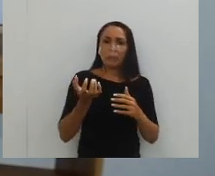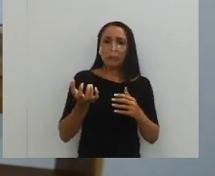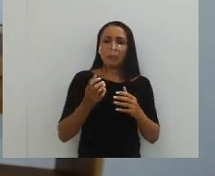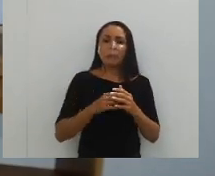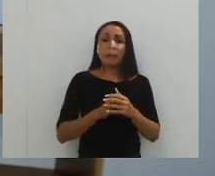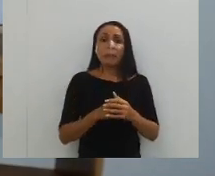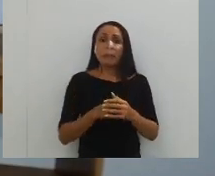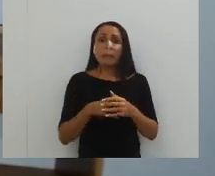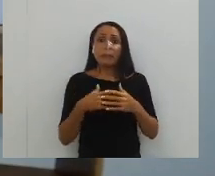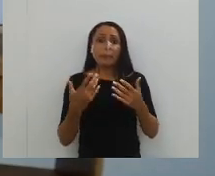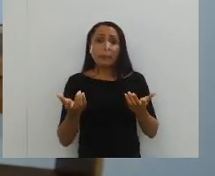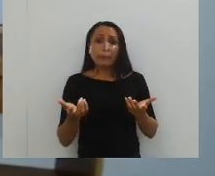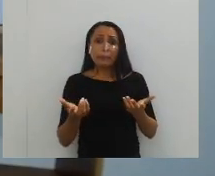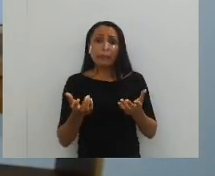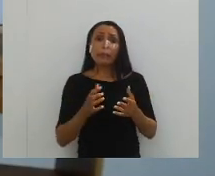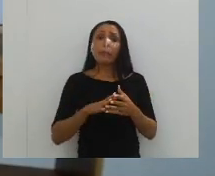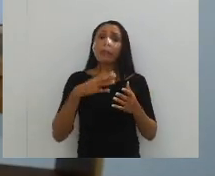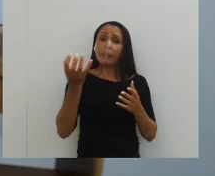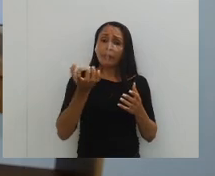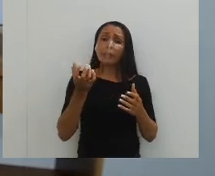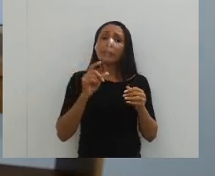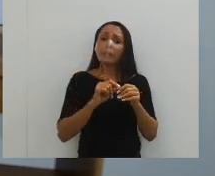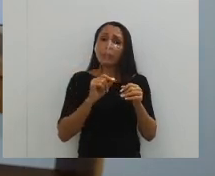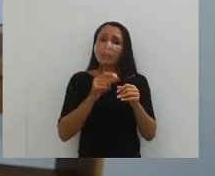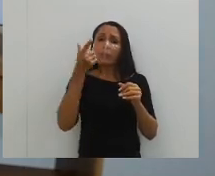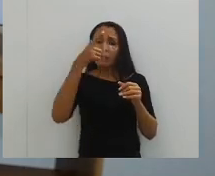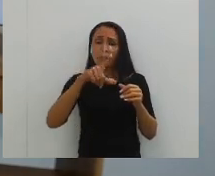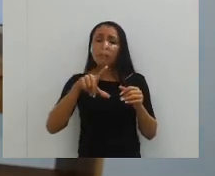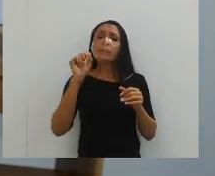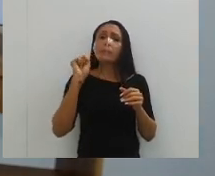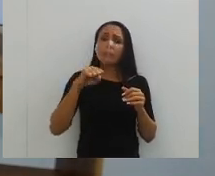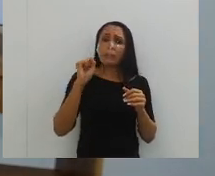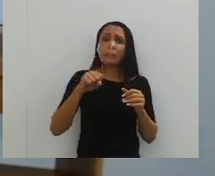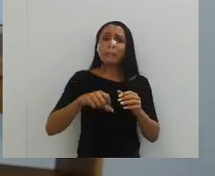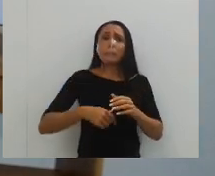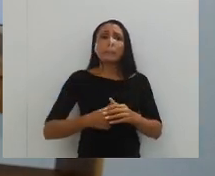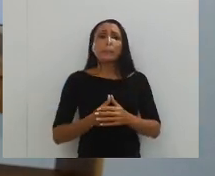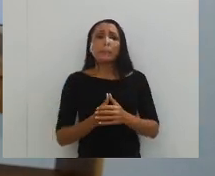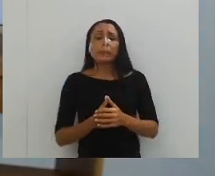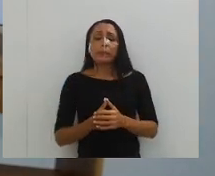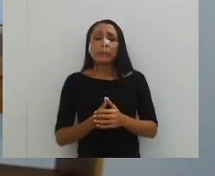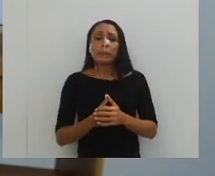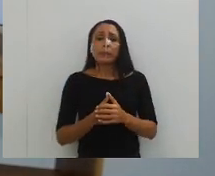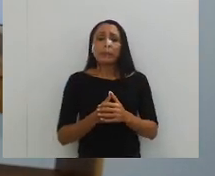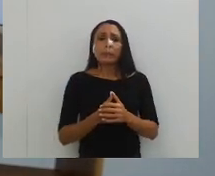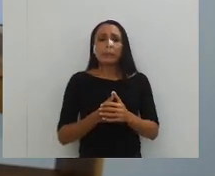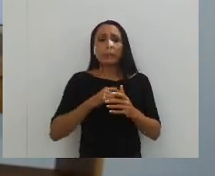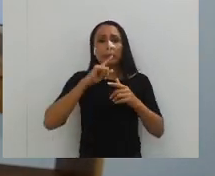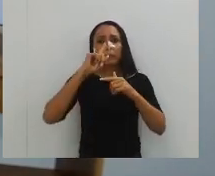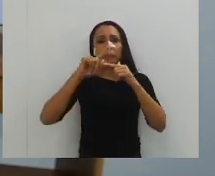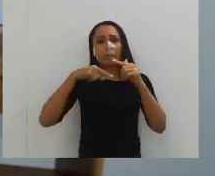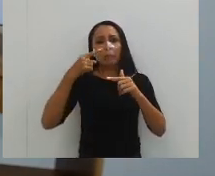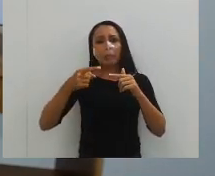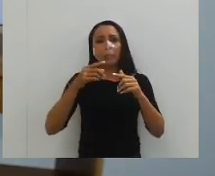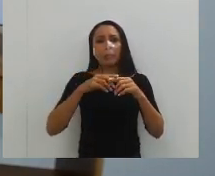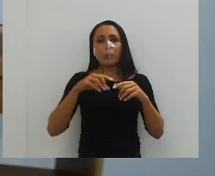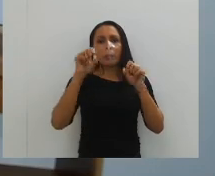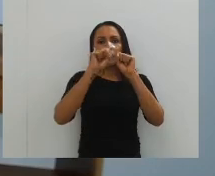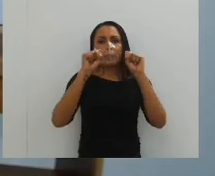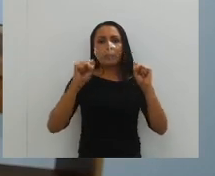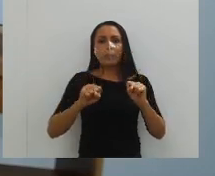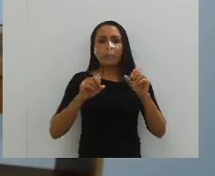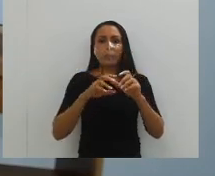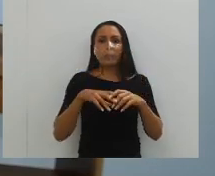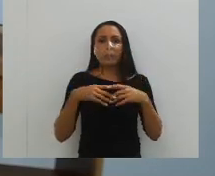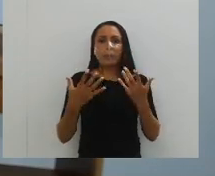O pior é que esse cara quis. E quando você diz o pior que ele quis, é daí, ó, depois do sistema binominal, ele ficou tão